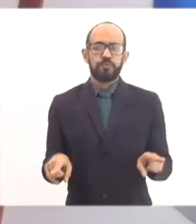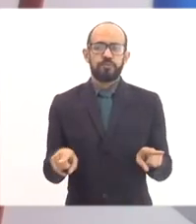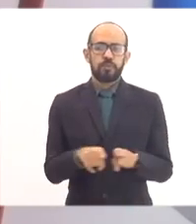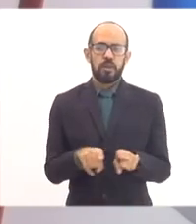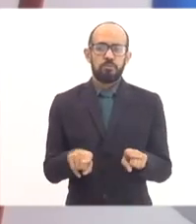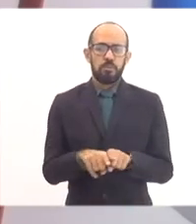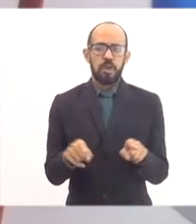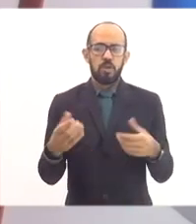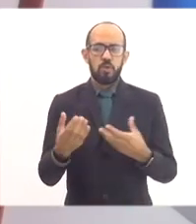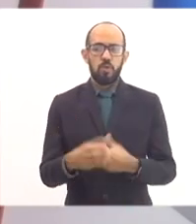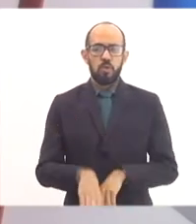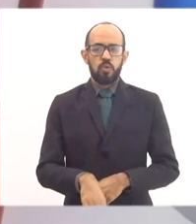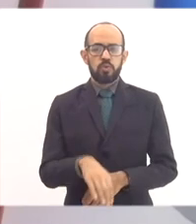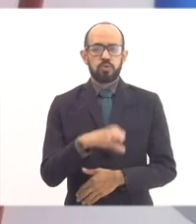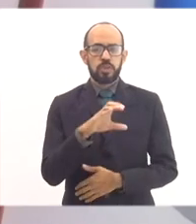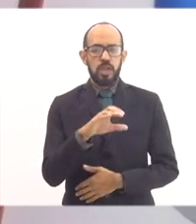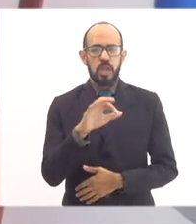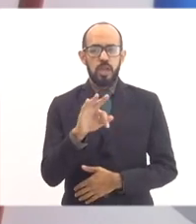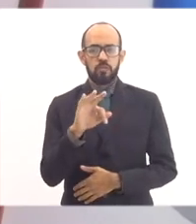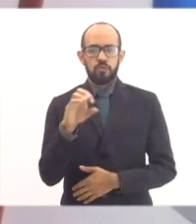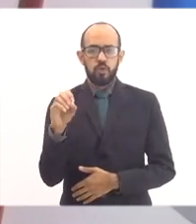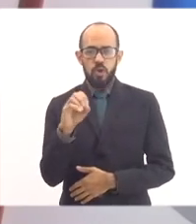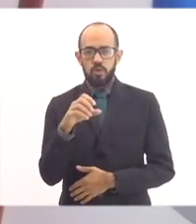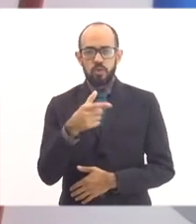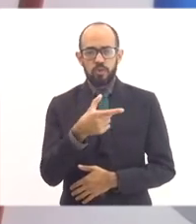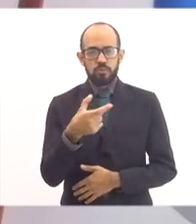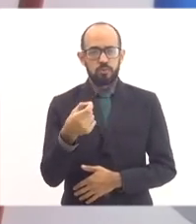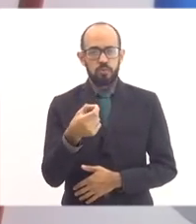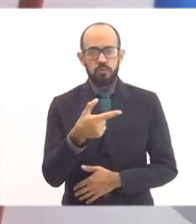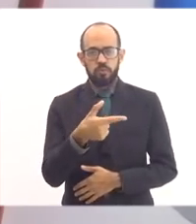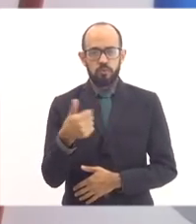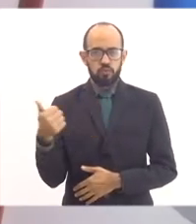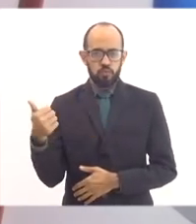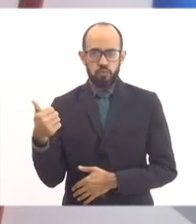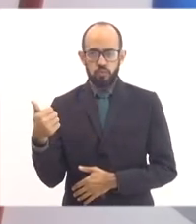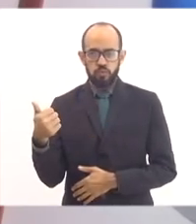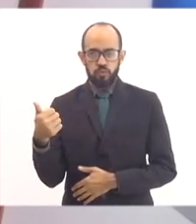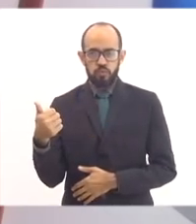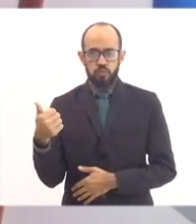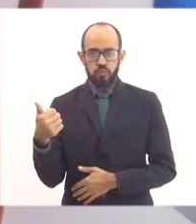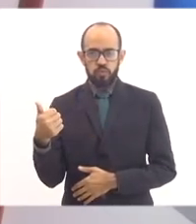concurso CFO 2021, que